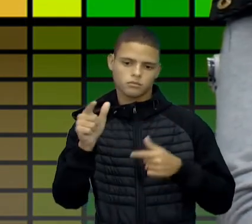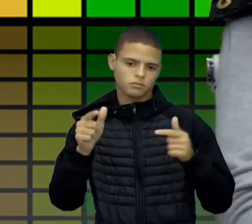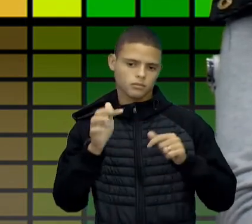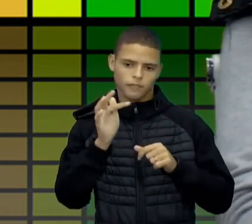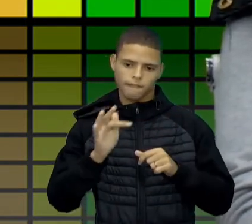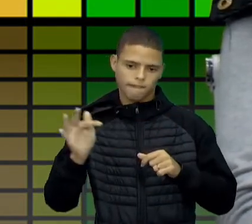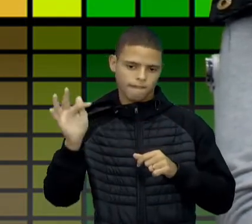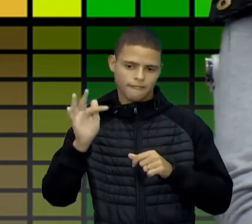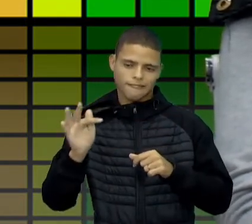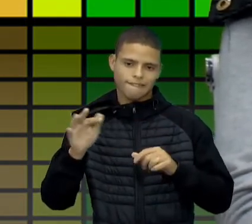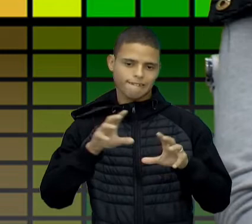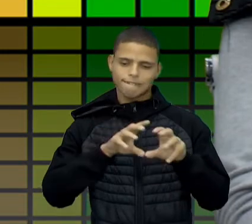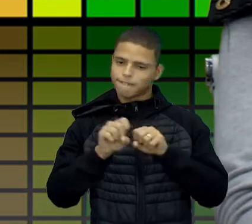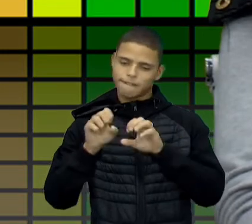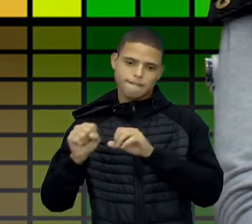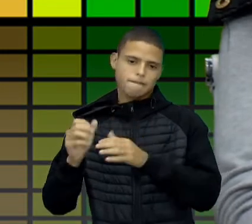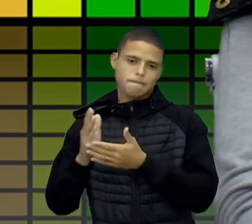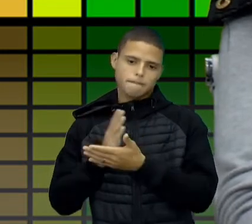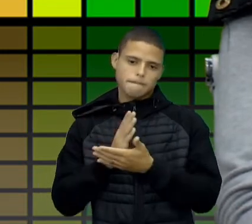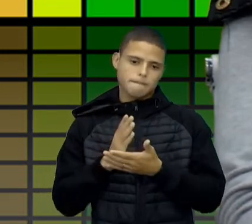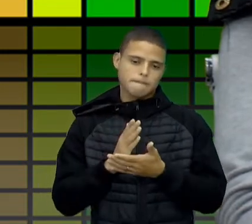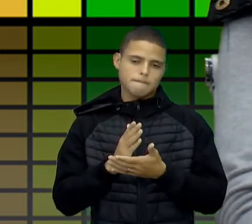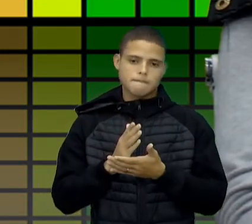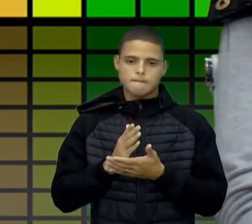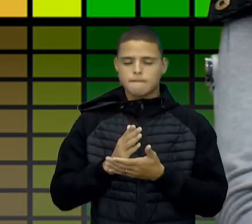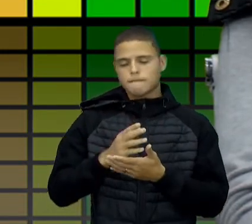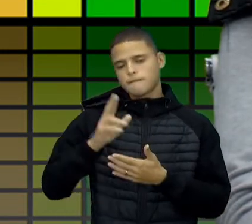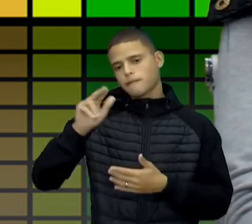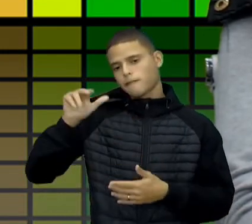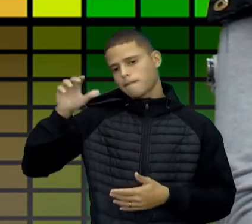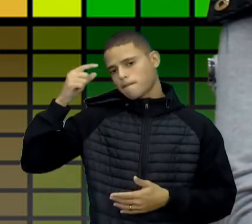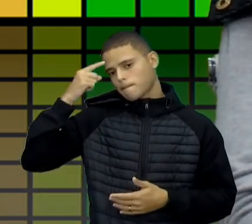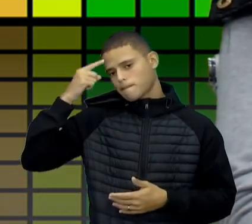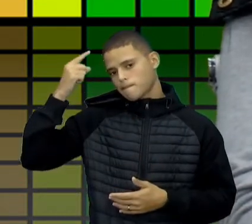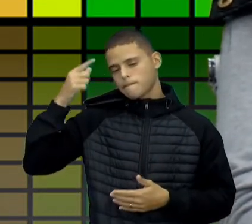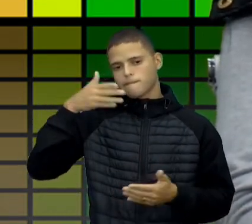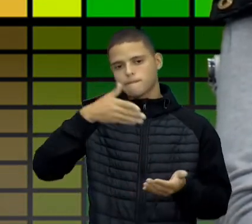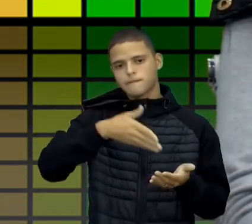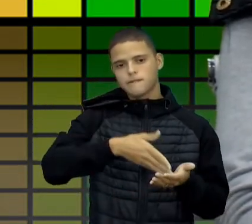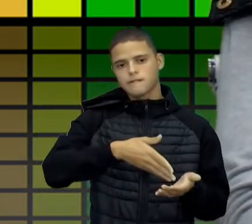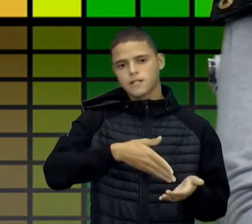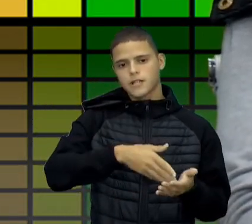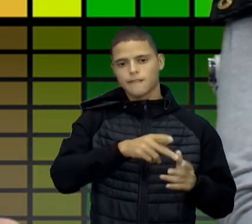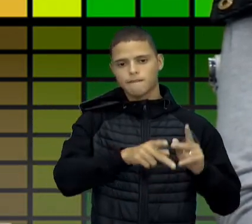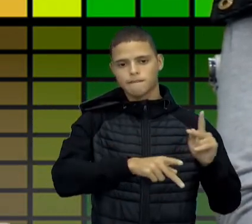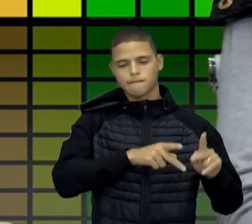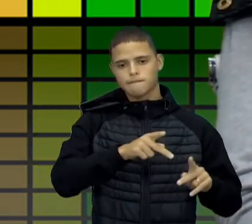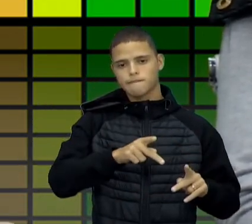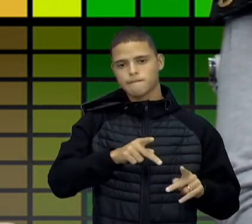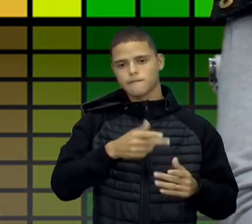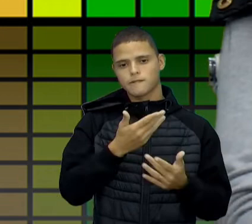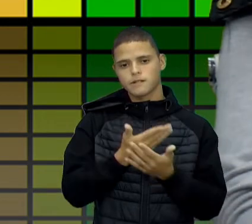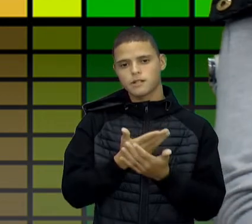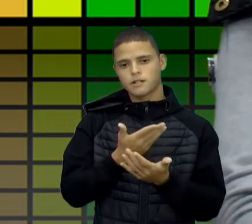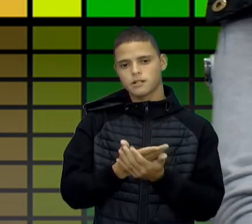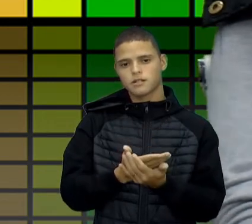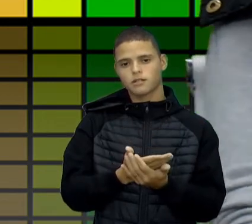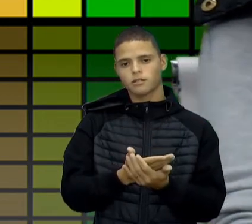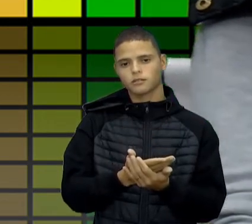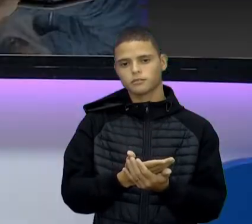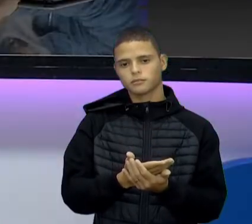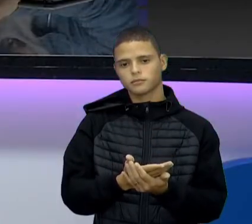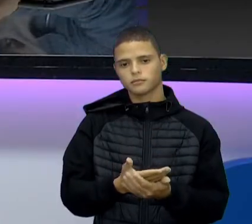são pós-doutores alguns, e falaram assim, nossa, eu não imaginava também chegar um dia na universidade pública e estudar Racionais MCs.